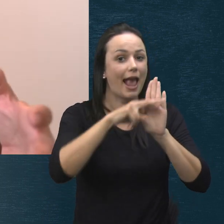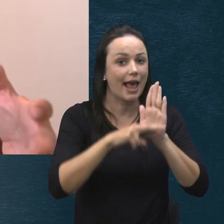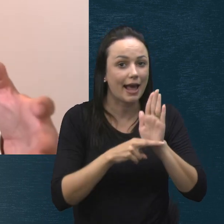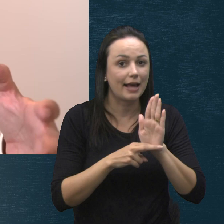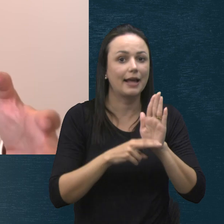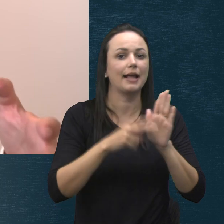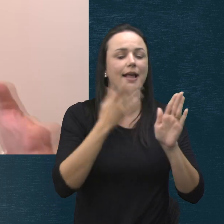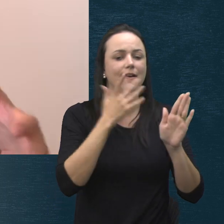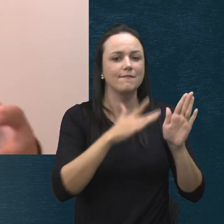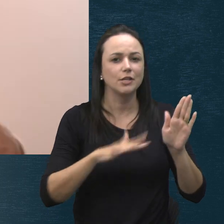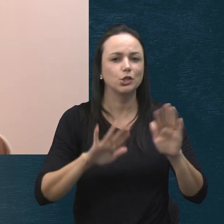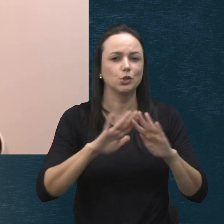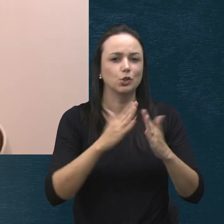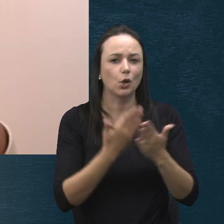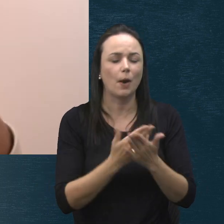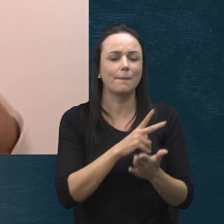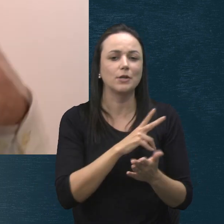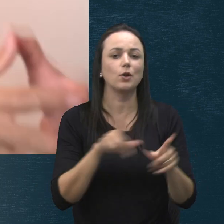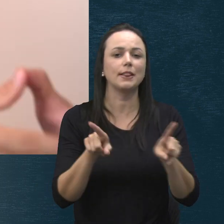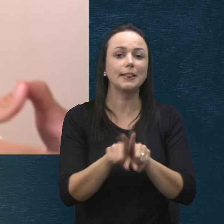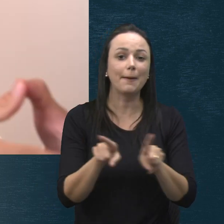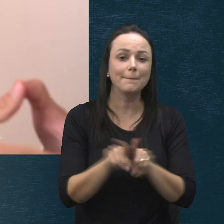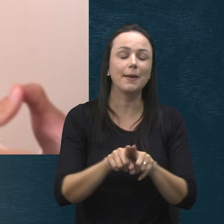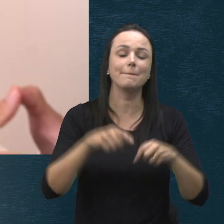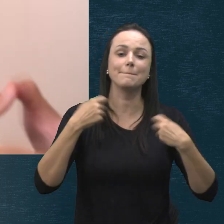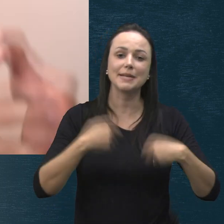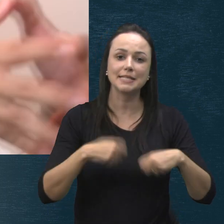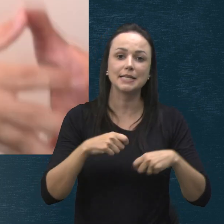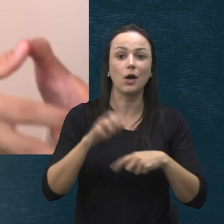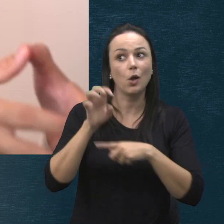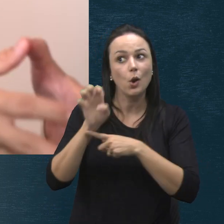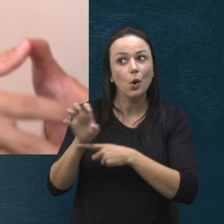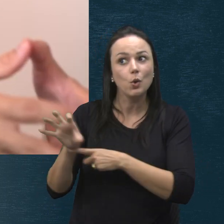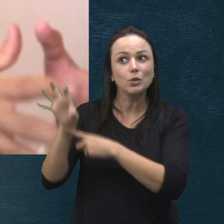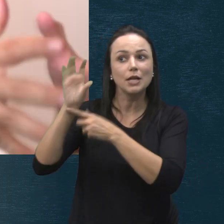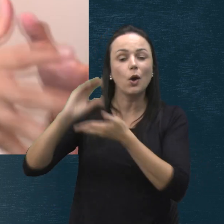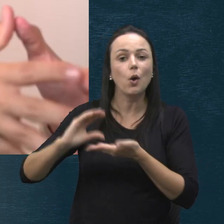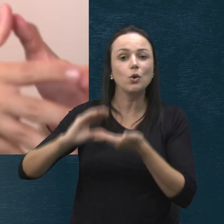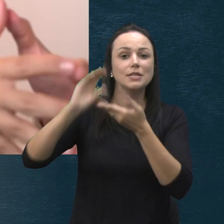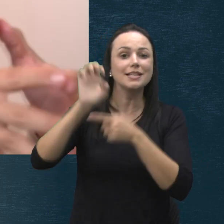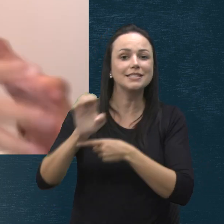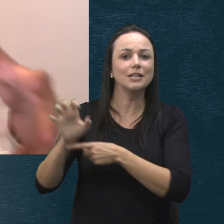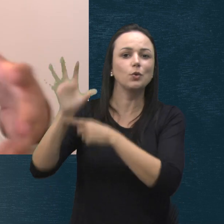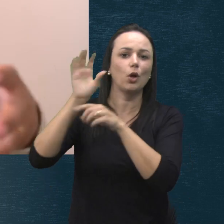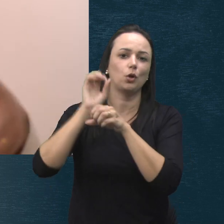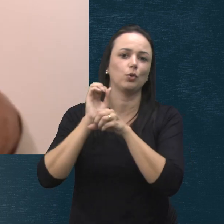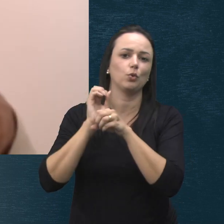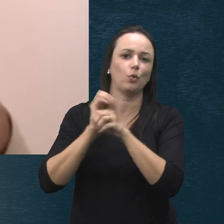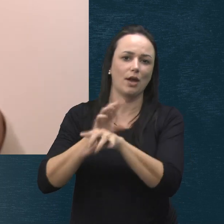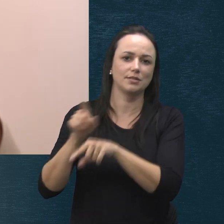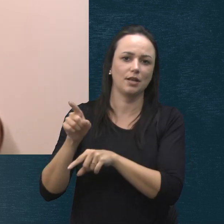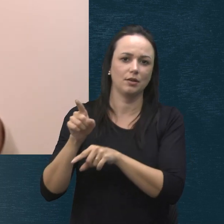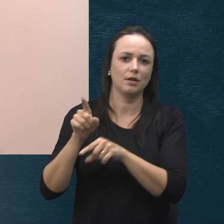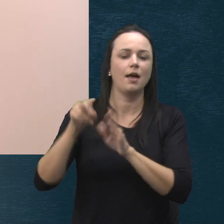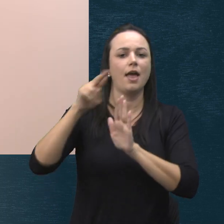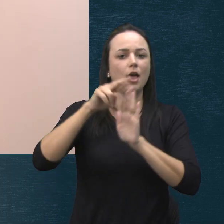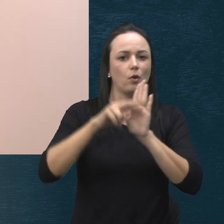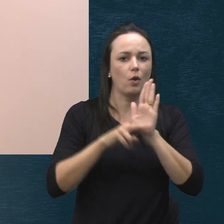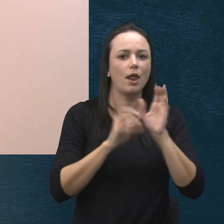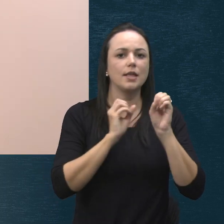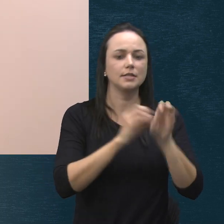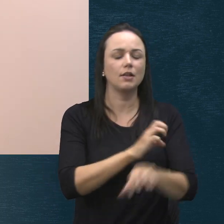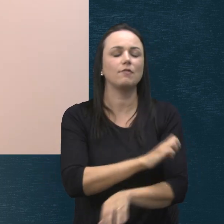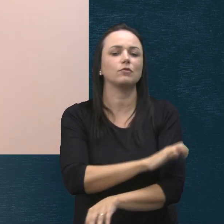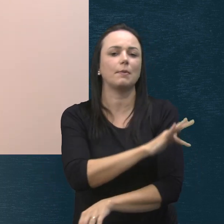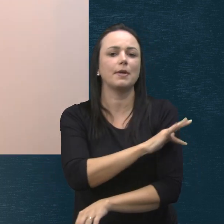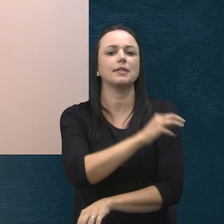infantil da rede privada, e precisa ter também no Estado, no Conselho Estadual de Educação, para regular o ensino fundamental e médio das